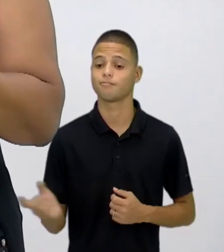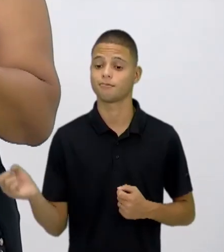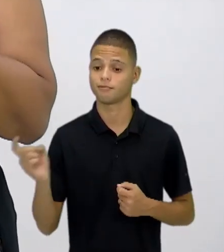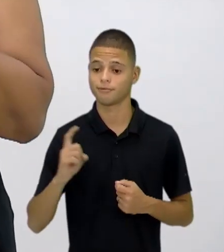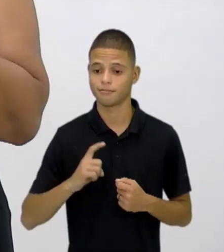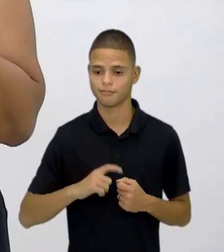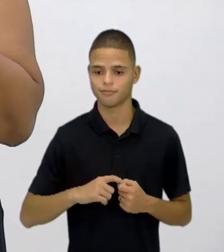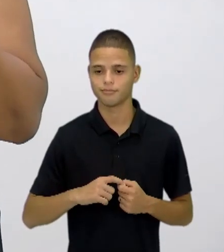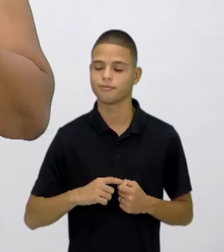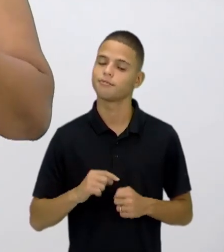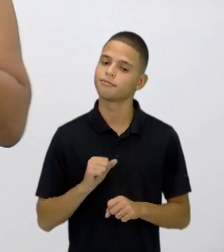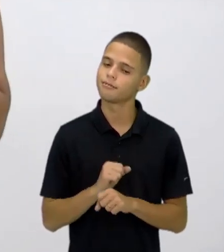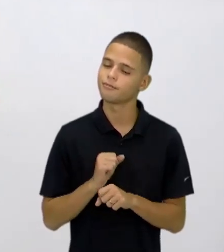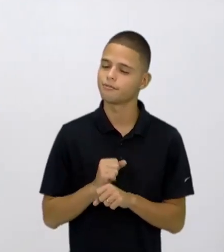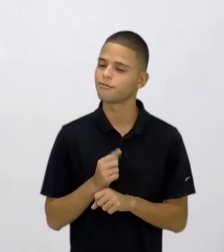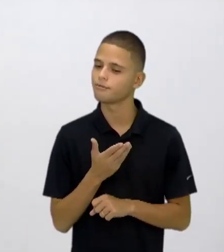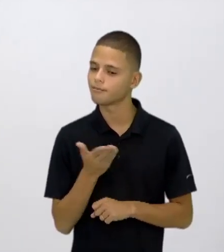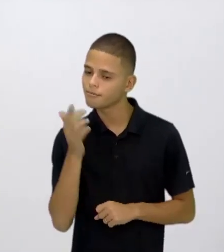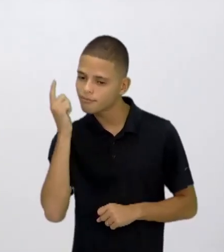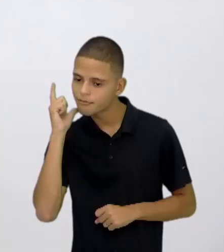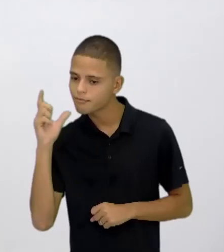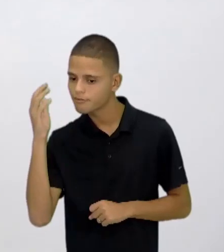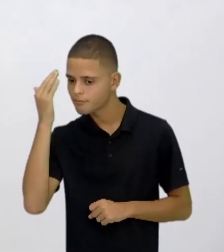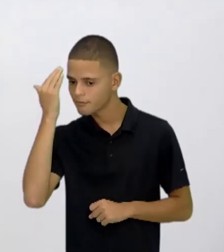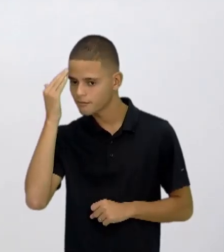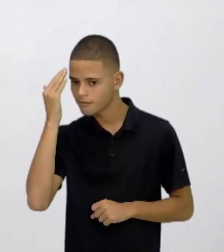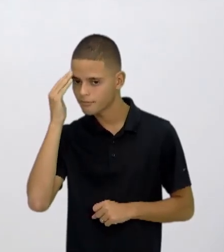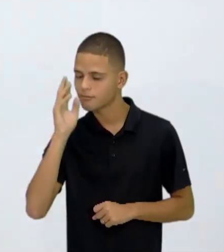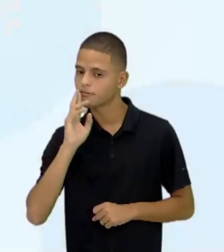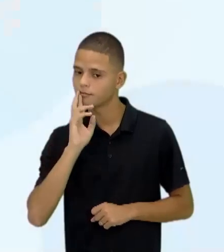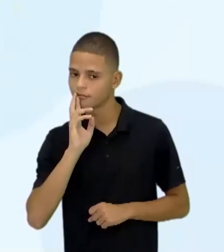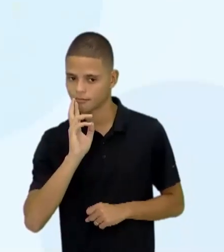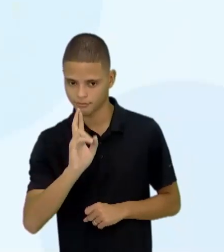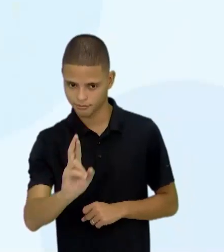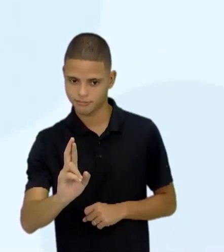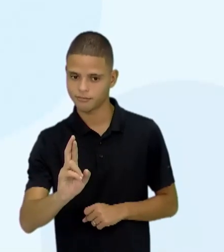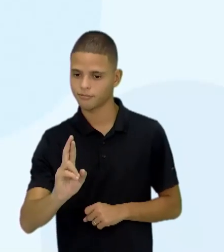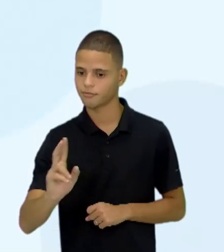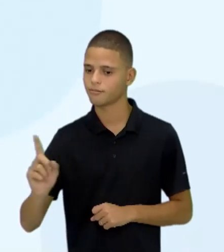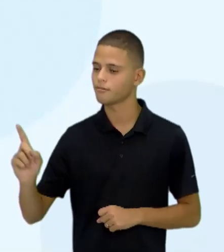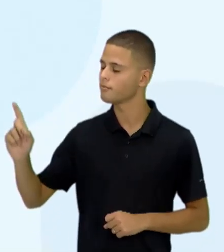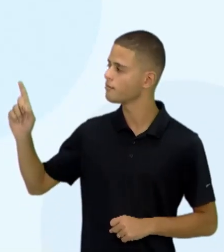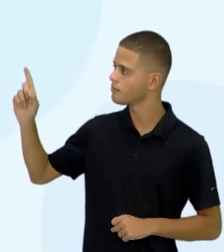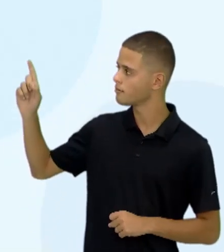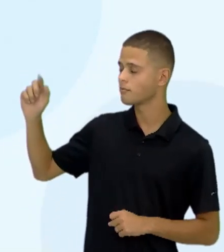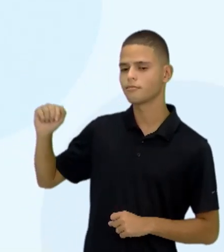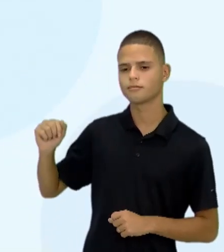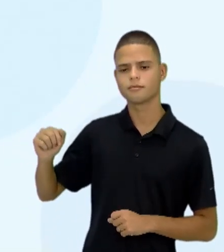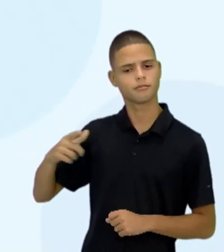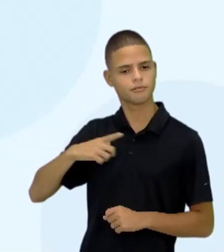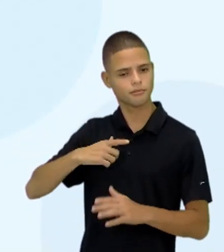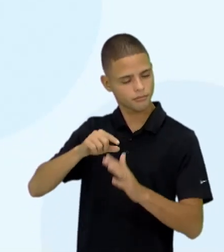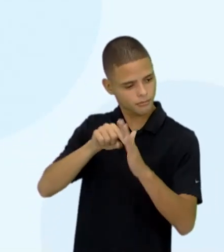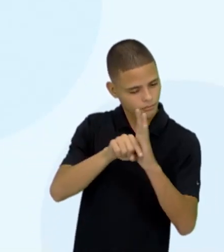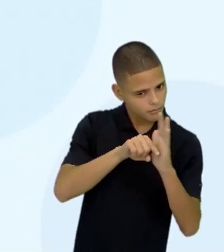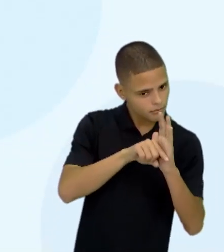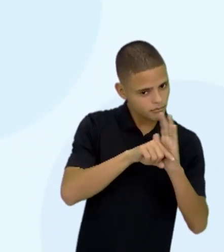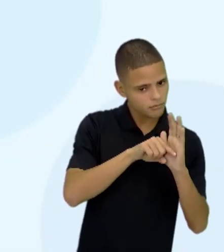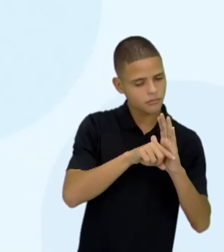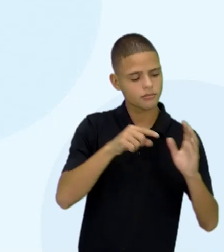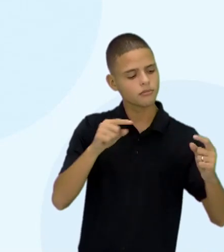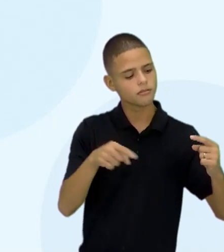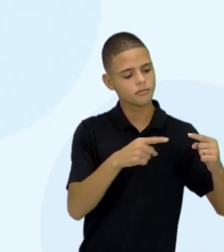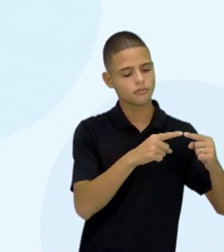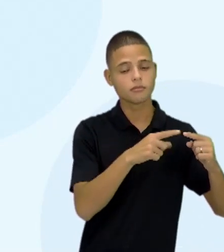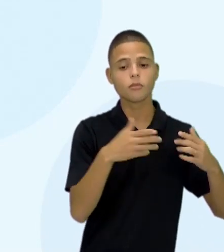Voltamos, então eu espero que vocês tenham compreendido que aí a resposta está na tela, que eles fazem essa pesquisa. Então, qual o